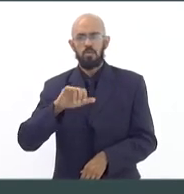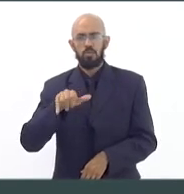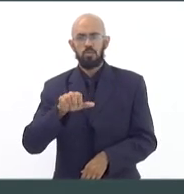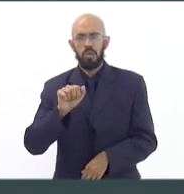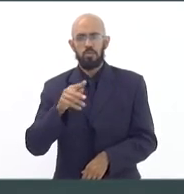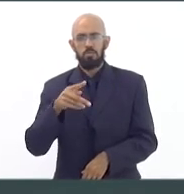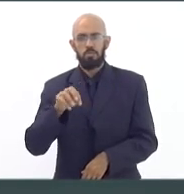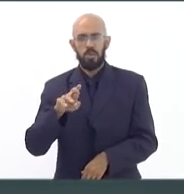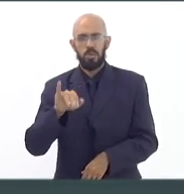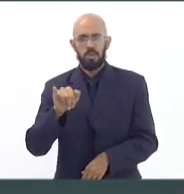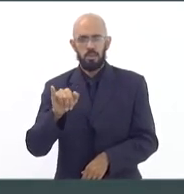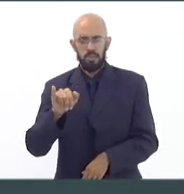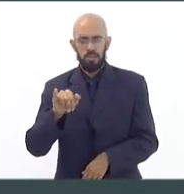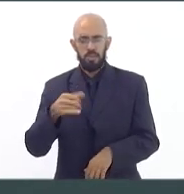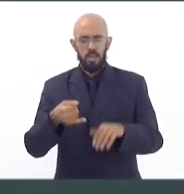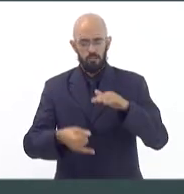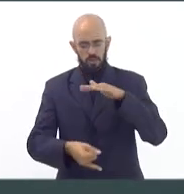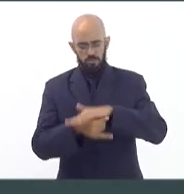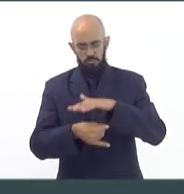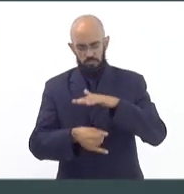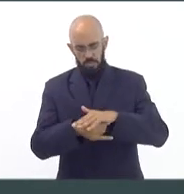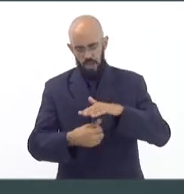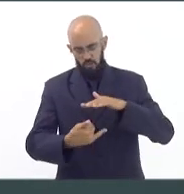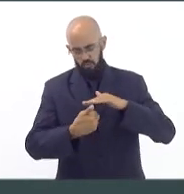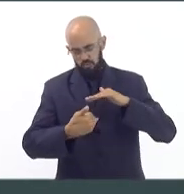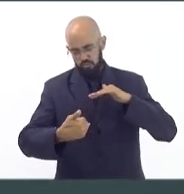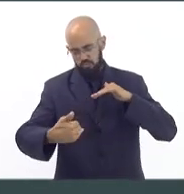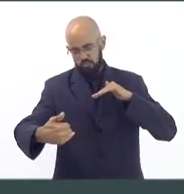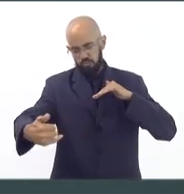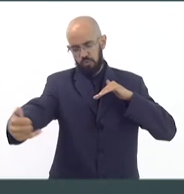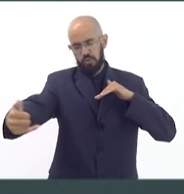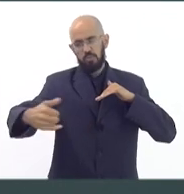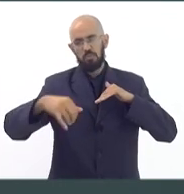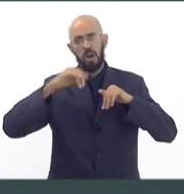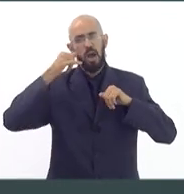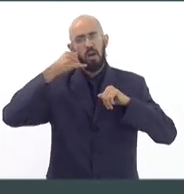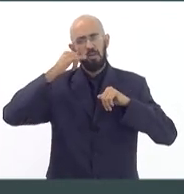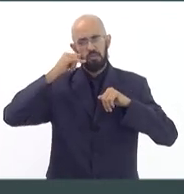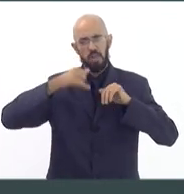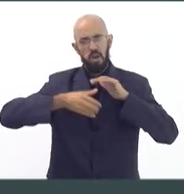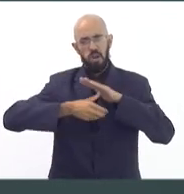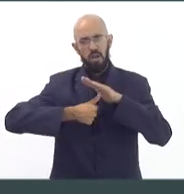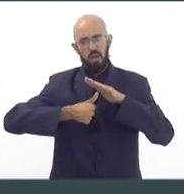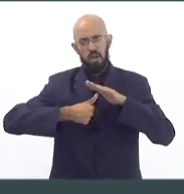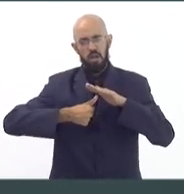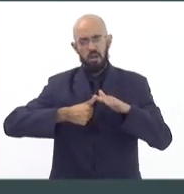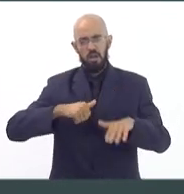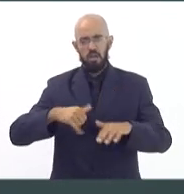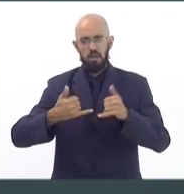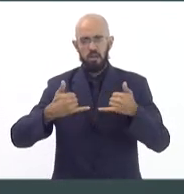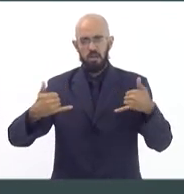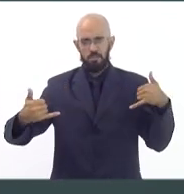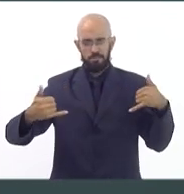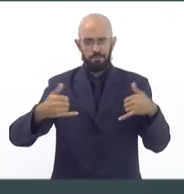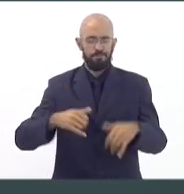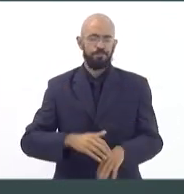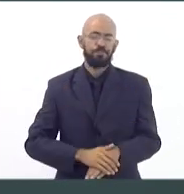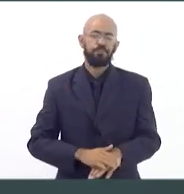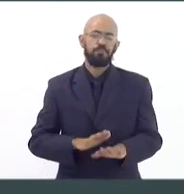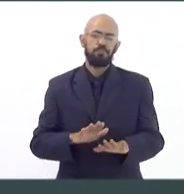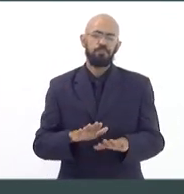série de cabos de forma a diminuir os índices que que a gente